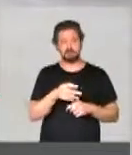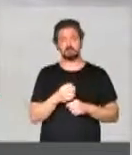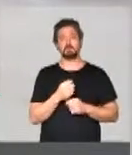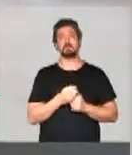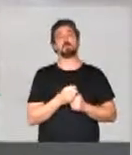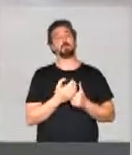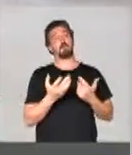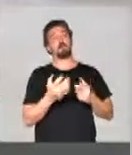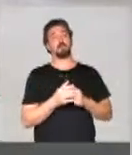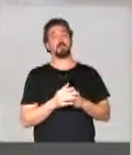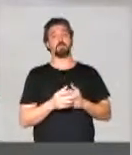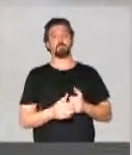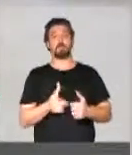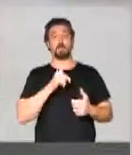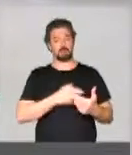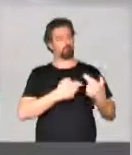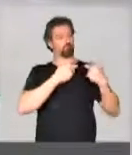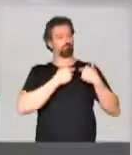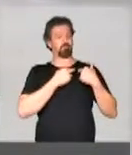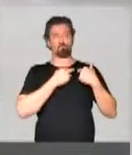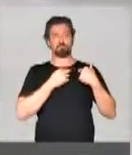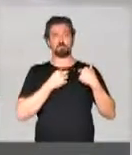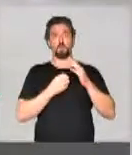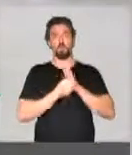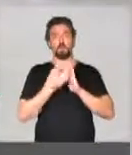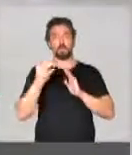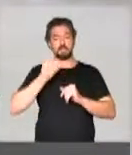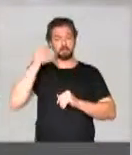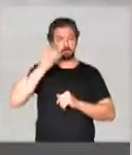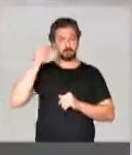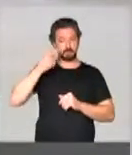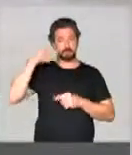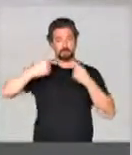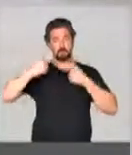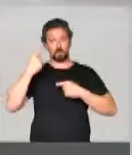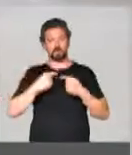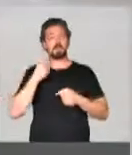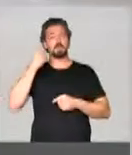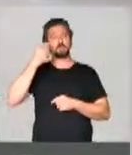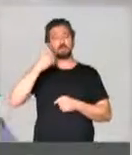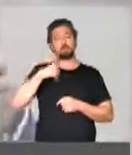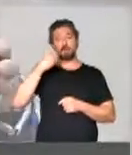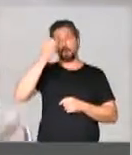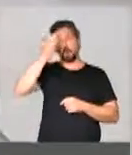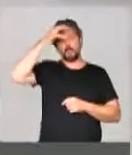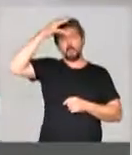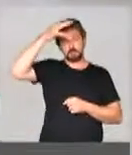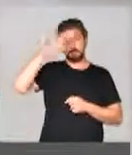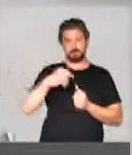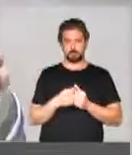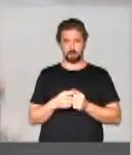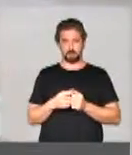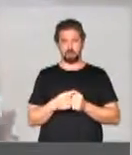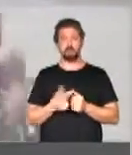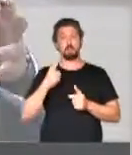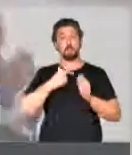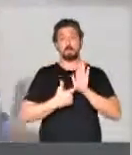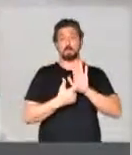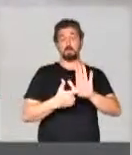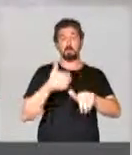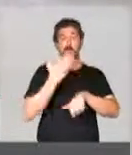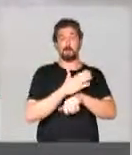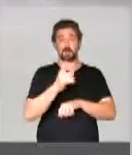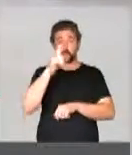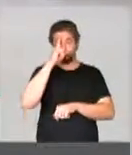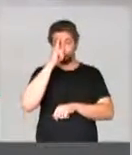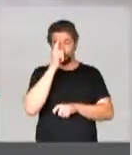estado, que carrega consigo uma bagagem política, uma sabedoria, uma experiência, e que tem demonstrado isso na prática, no nosso